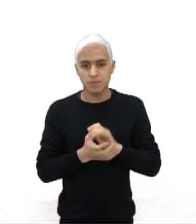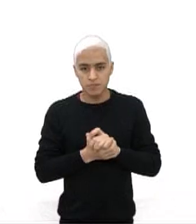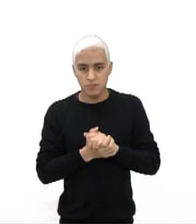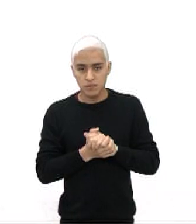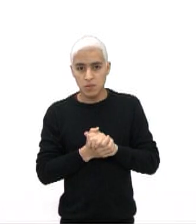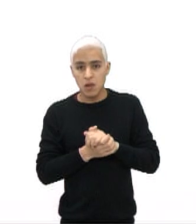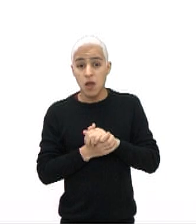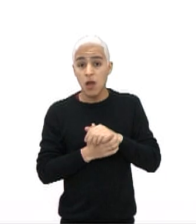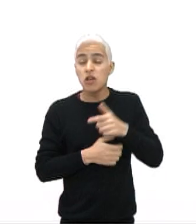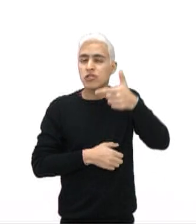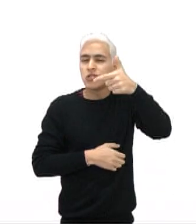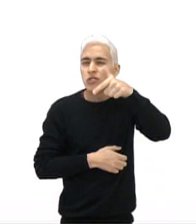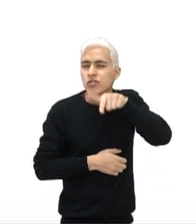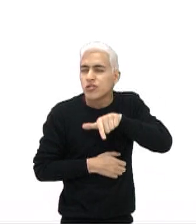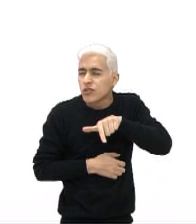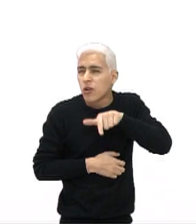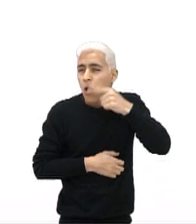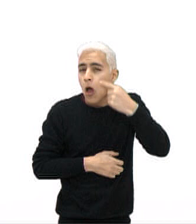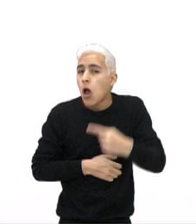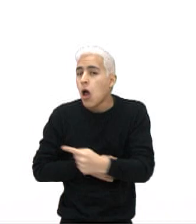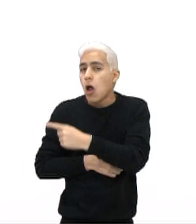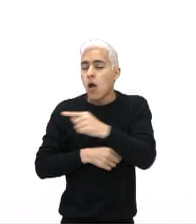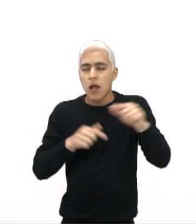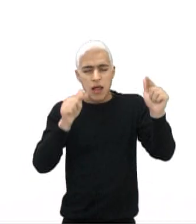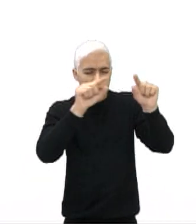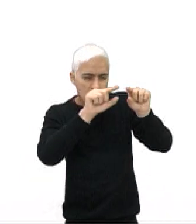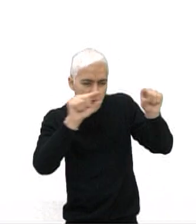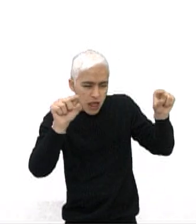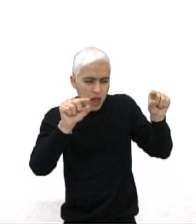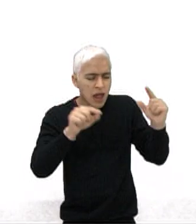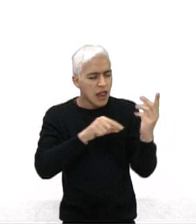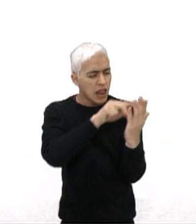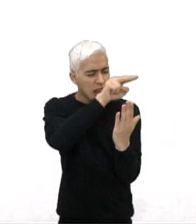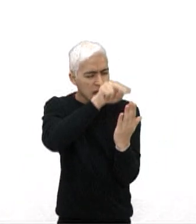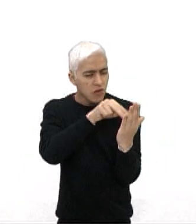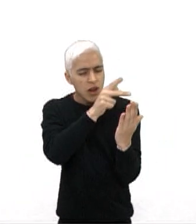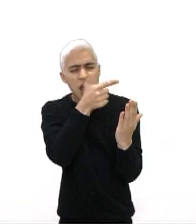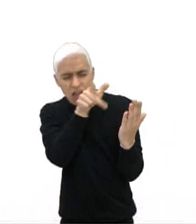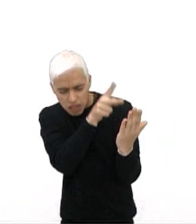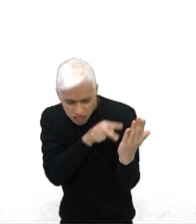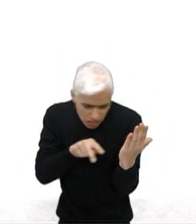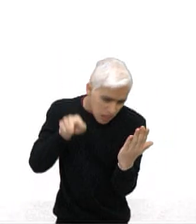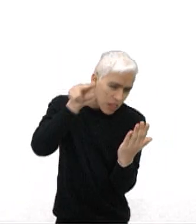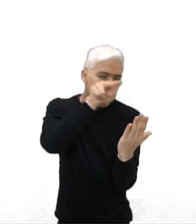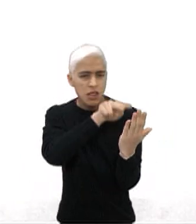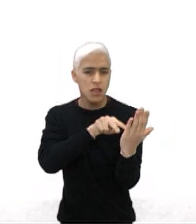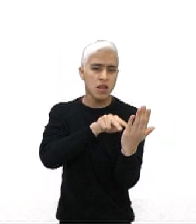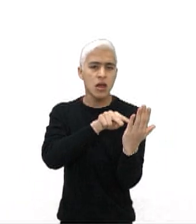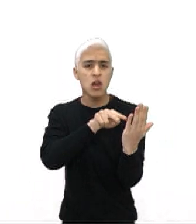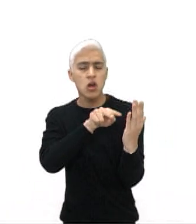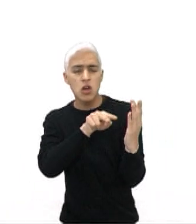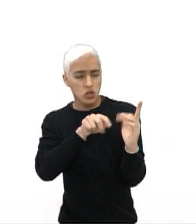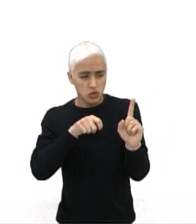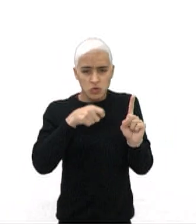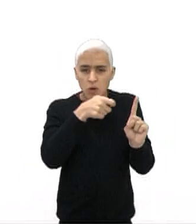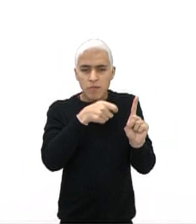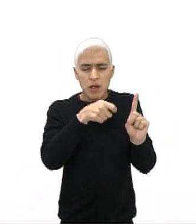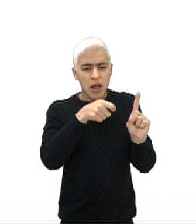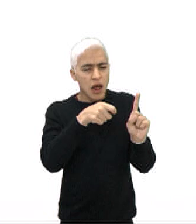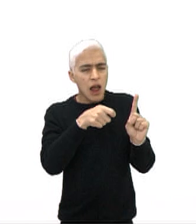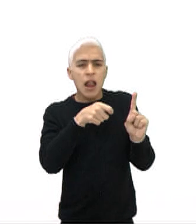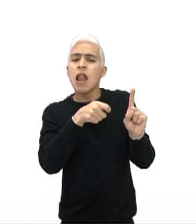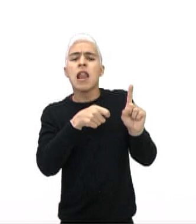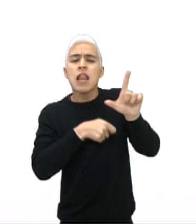Releia o título da Leituras Releituras, um relato de experiências sobre literatura oral